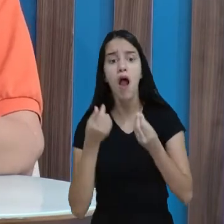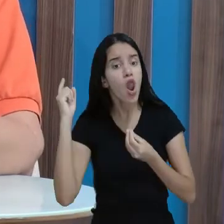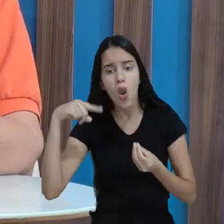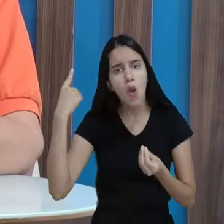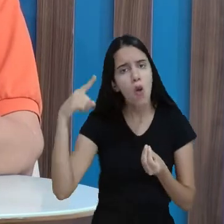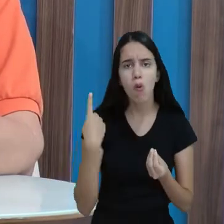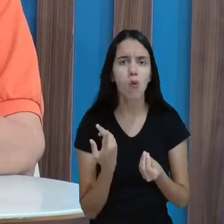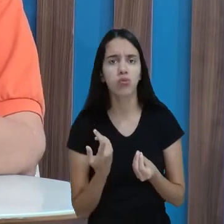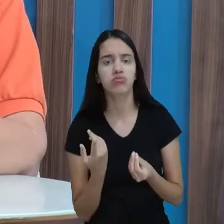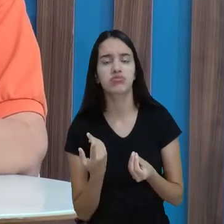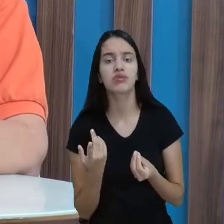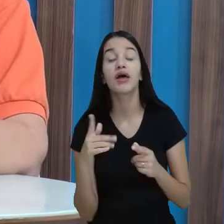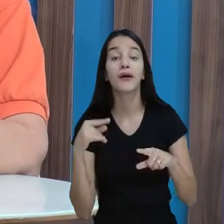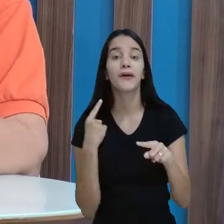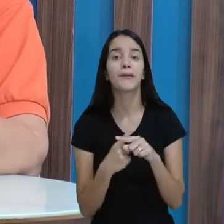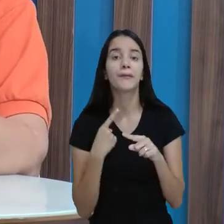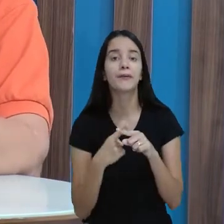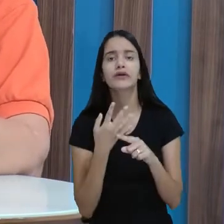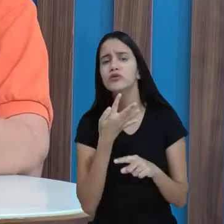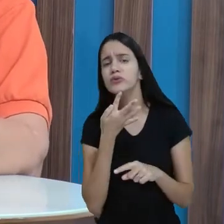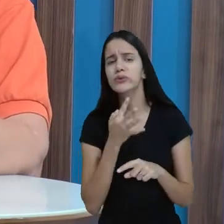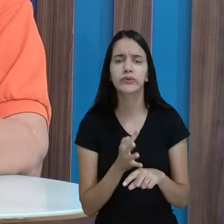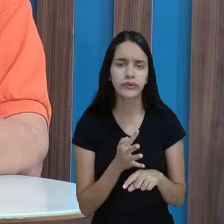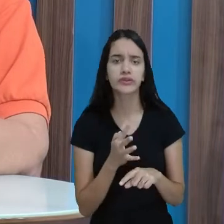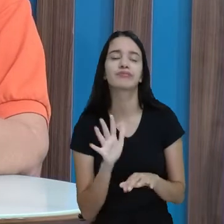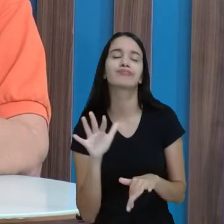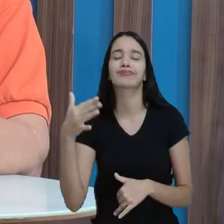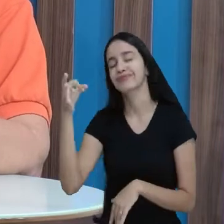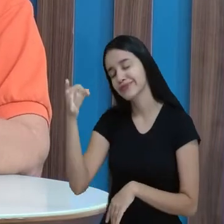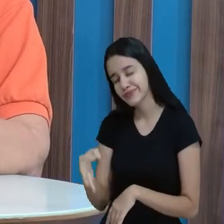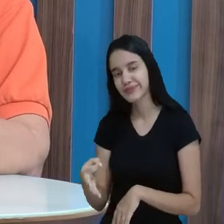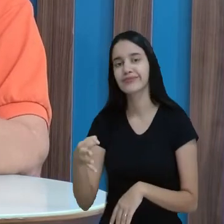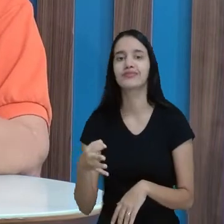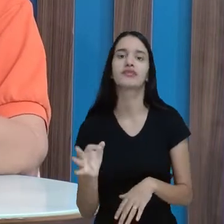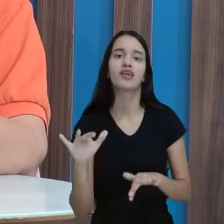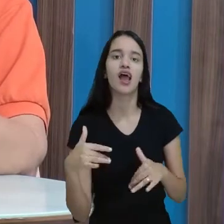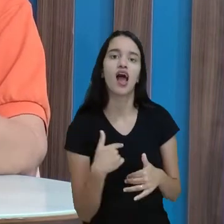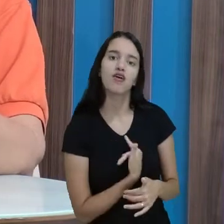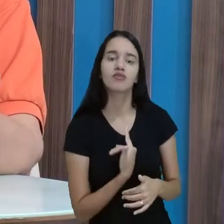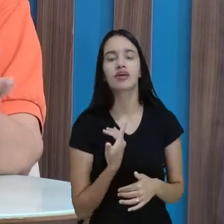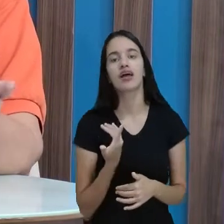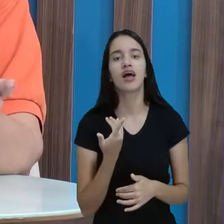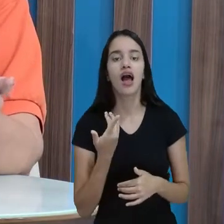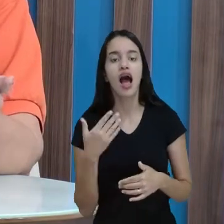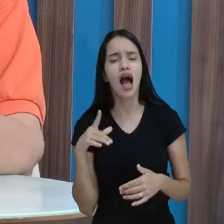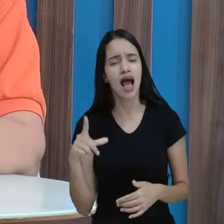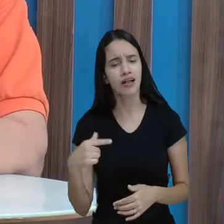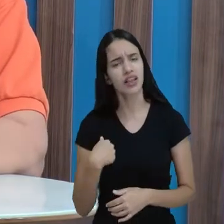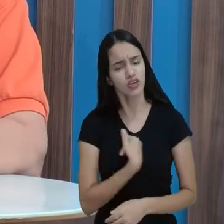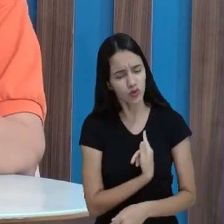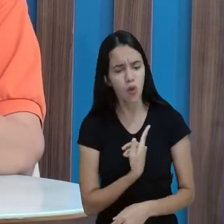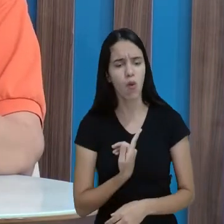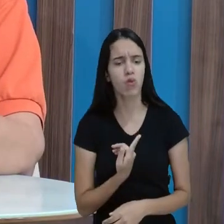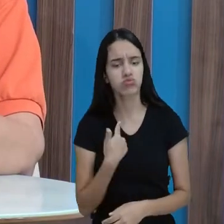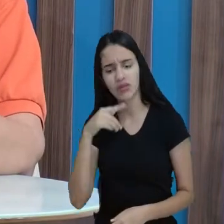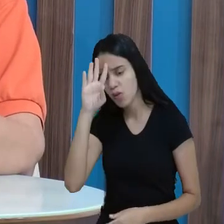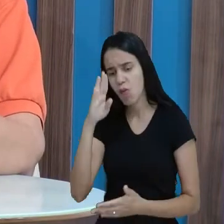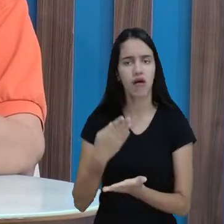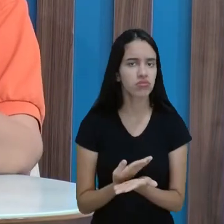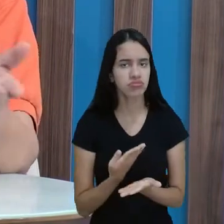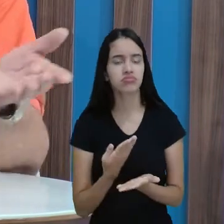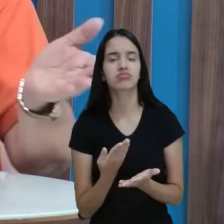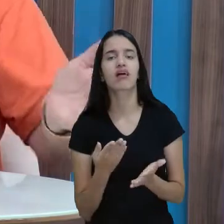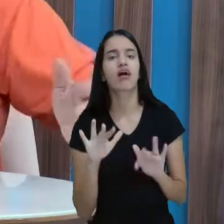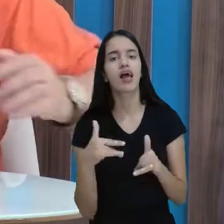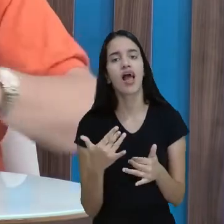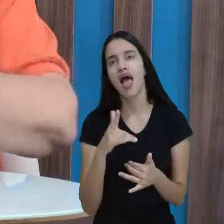era essa, porque era desconhecido. Exatamente. E o desconhecido faz a gente, até nós mesmos, né, a não acreditarmos